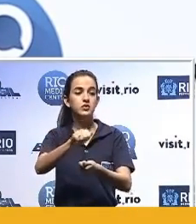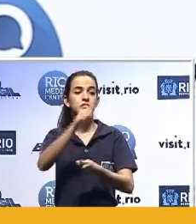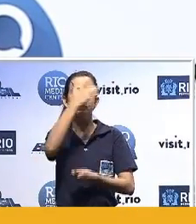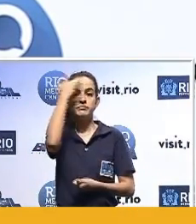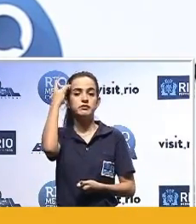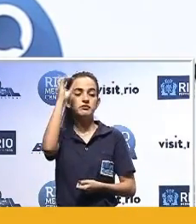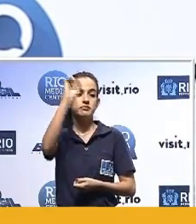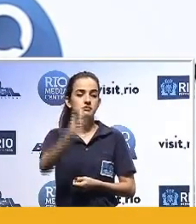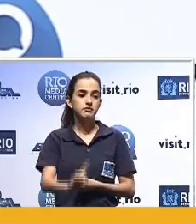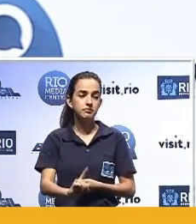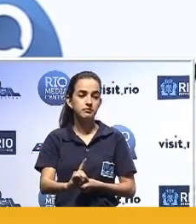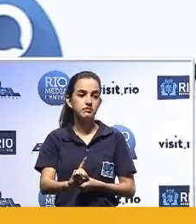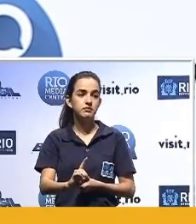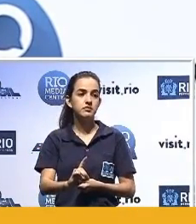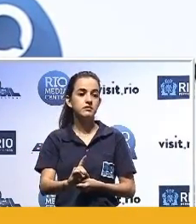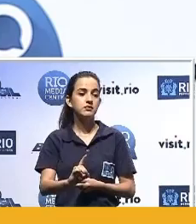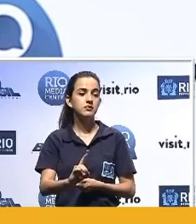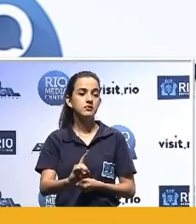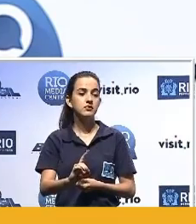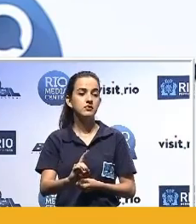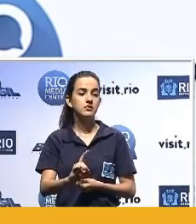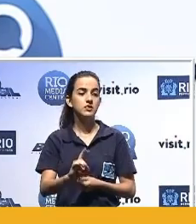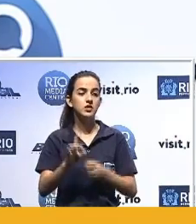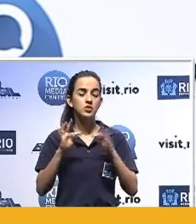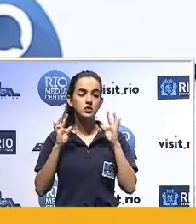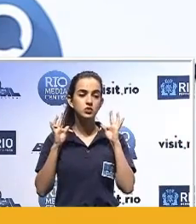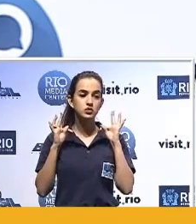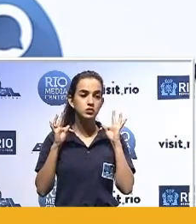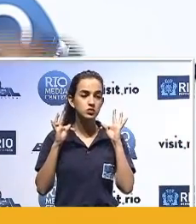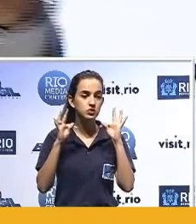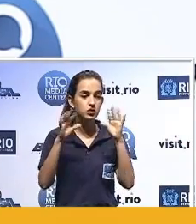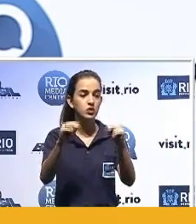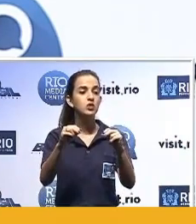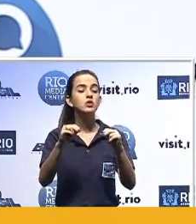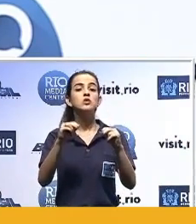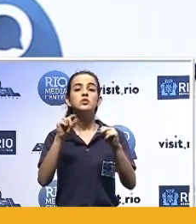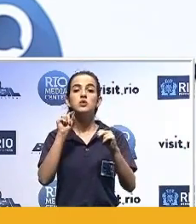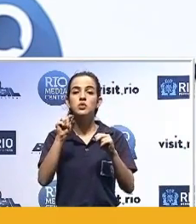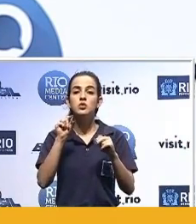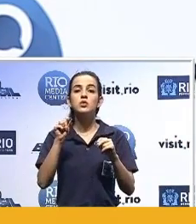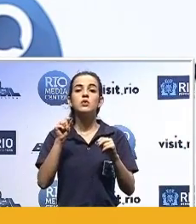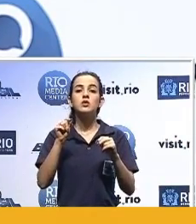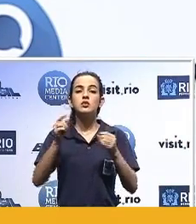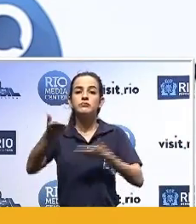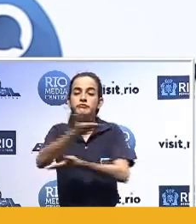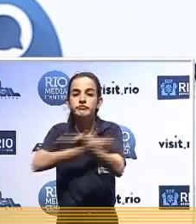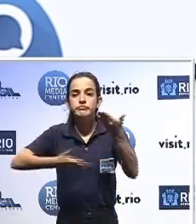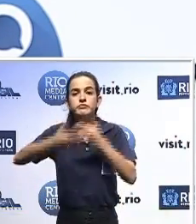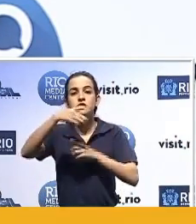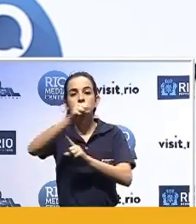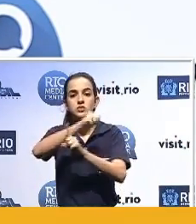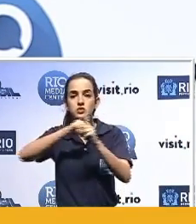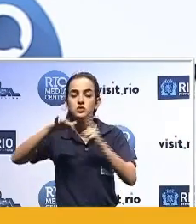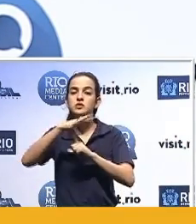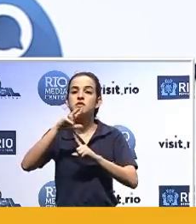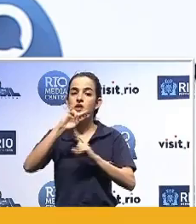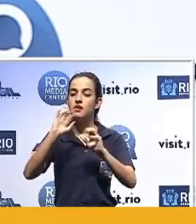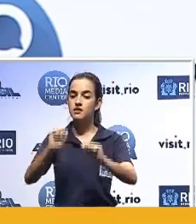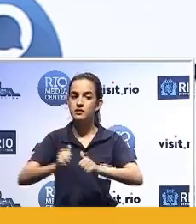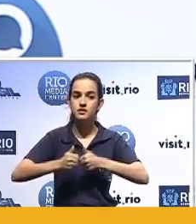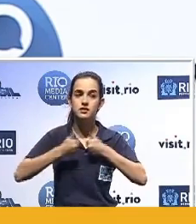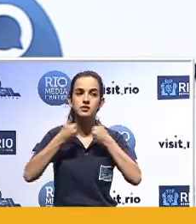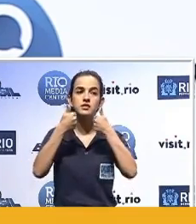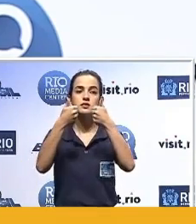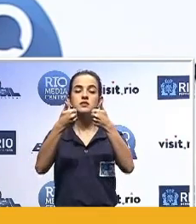deficientes físicos, são todos reposicionamentos de uma sociedade que vai amadurecendo.